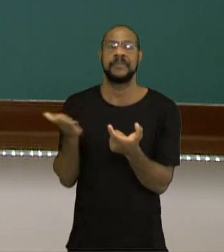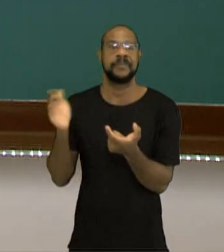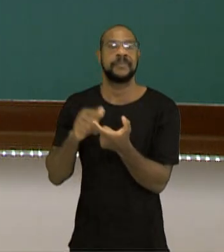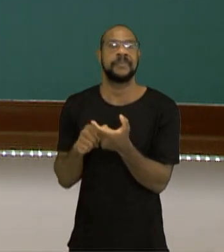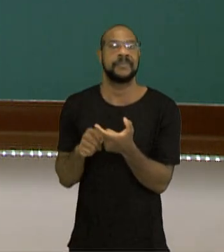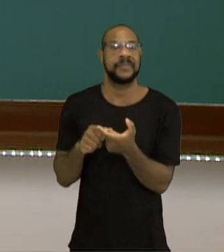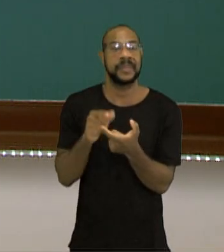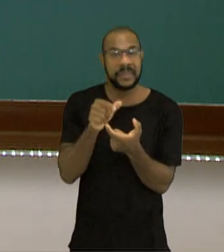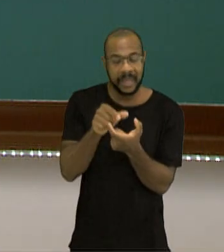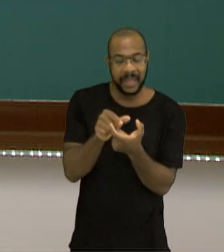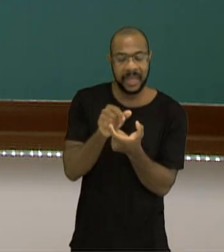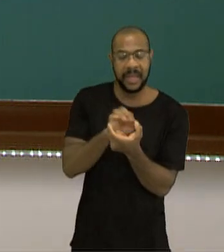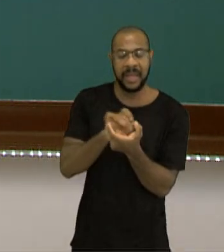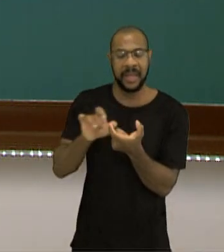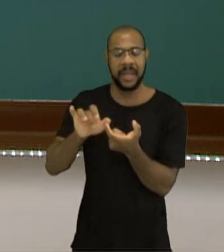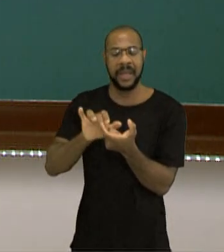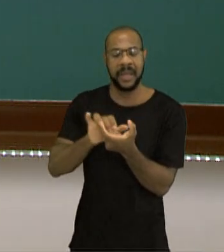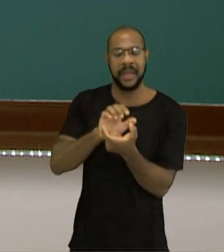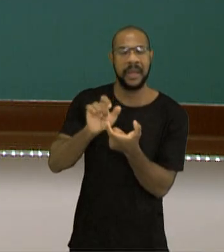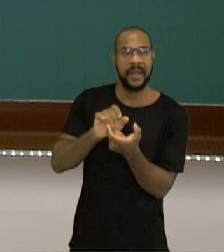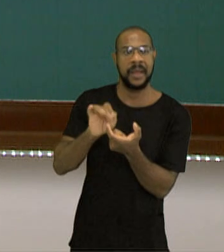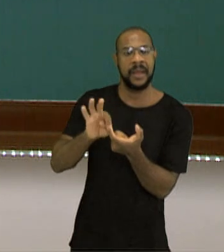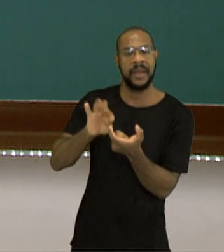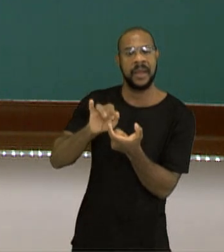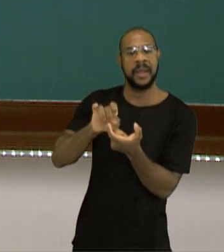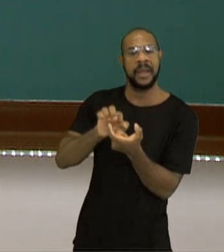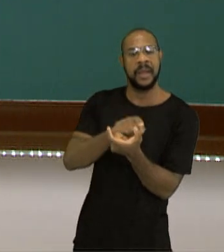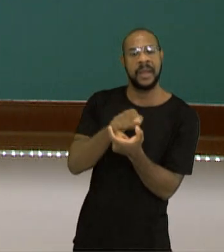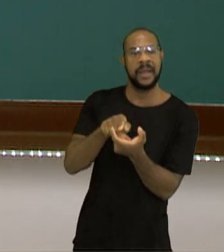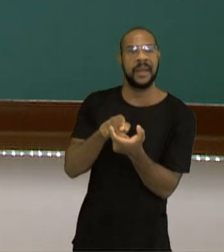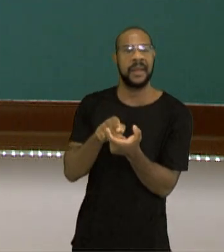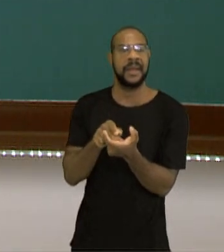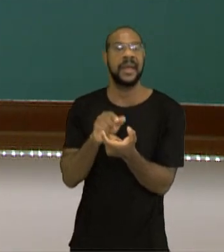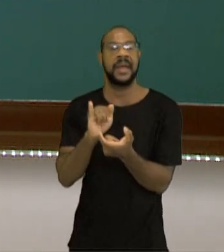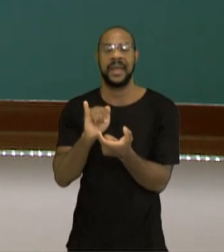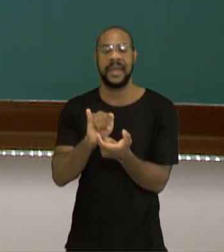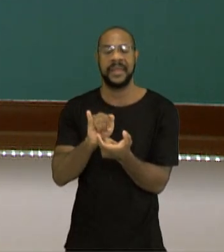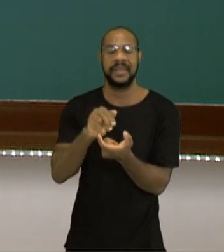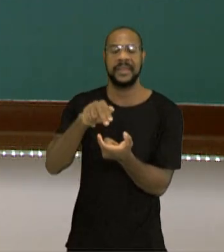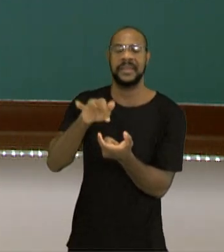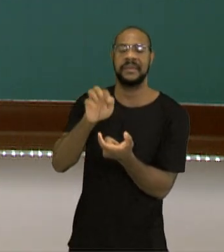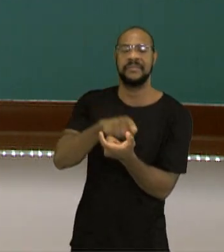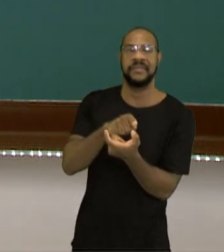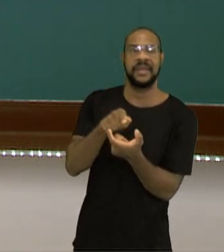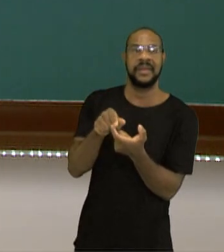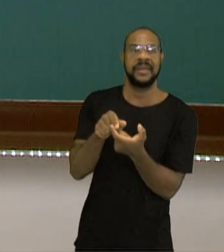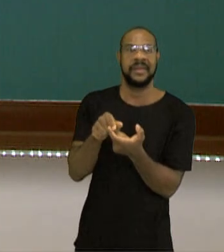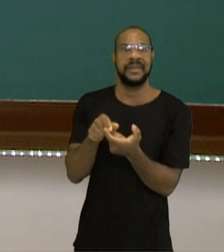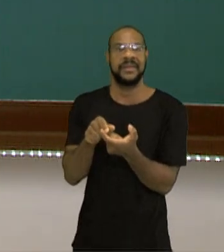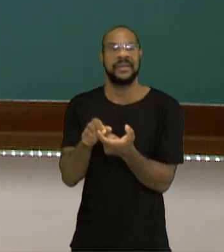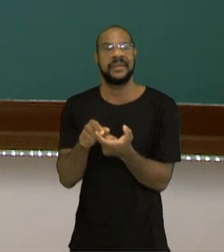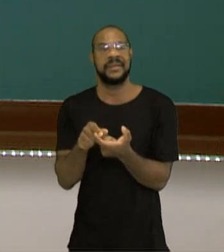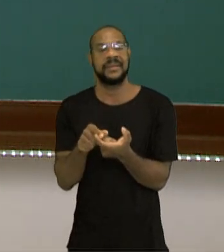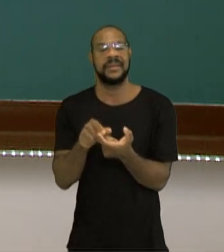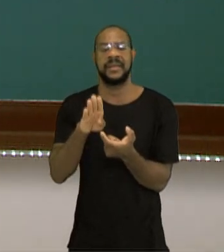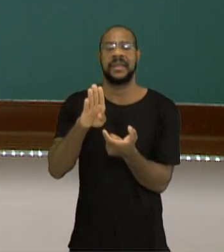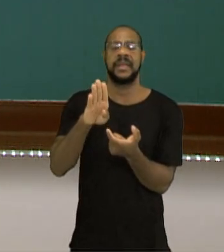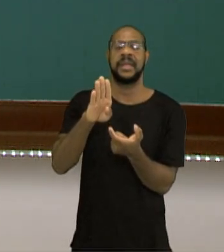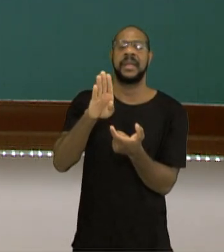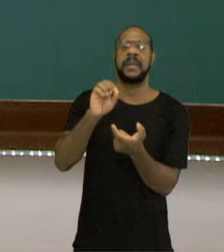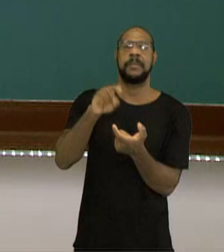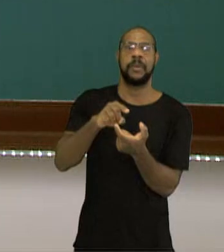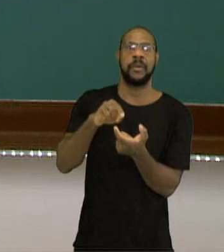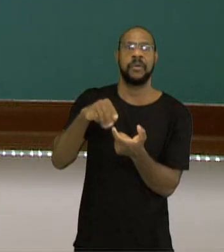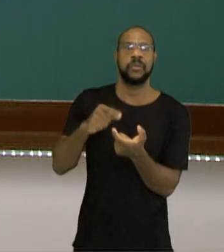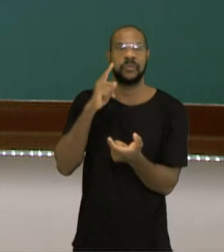A sílaba tônica, ó, hífens, bônus. E na